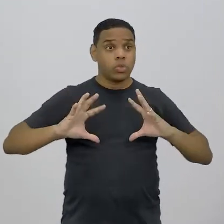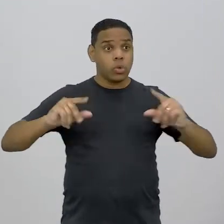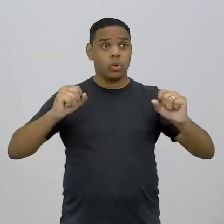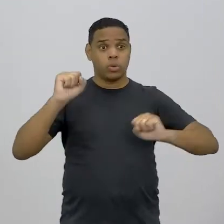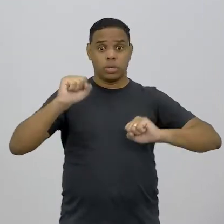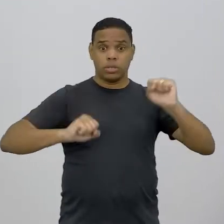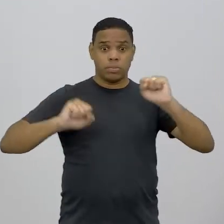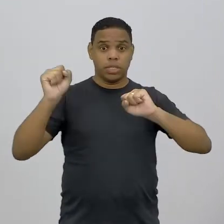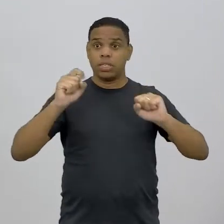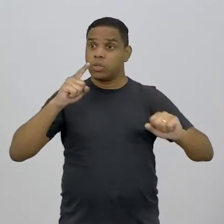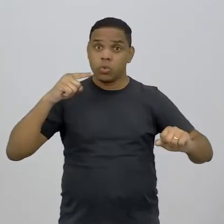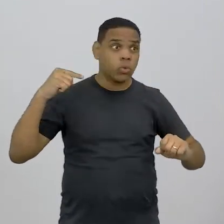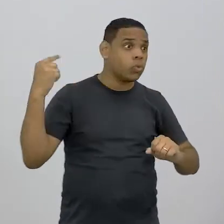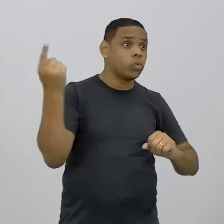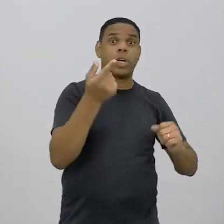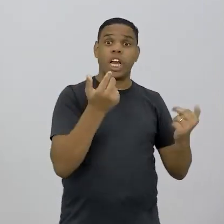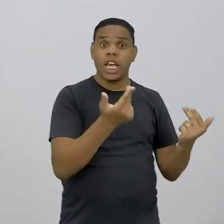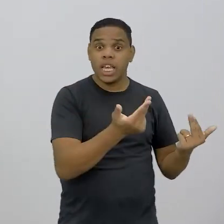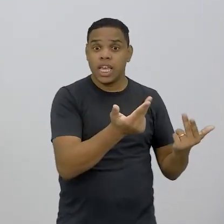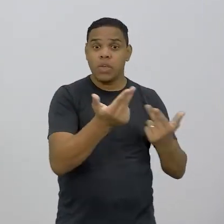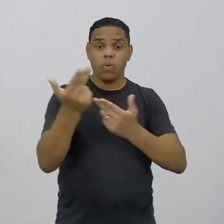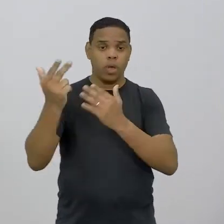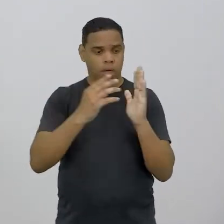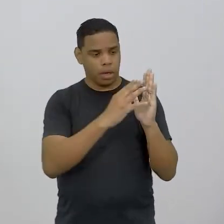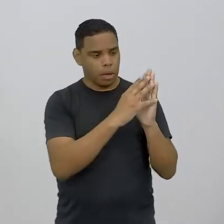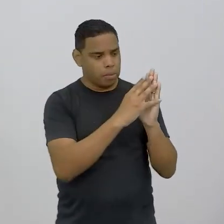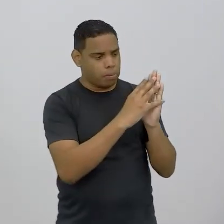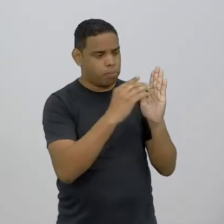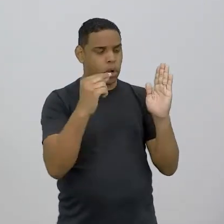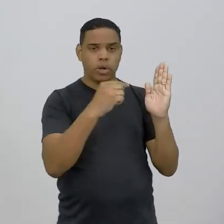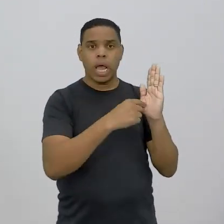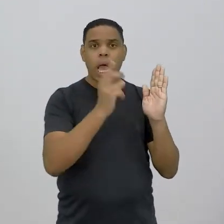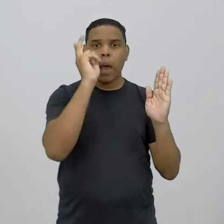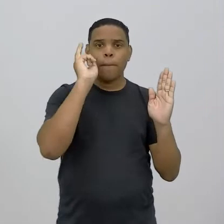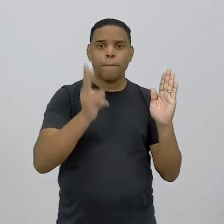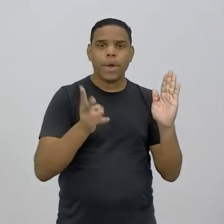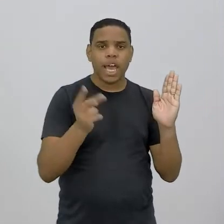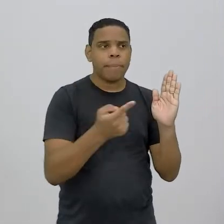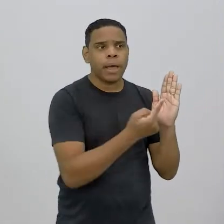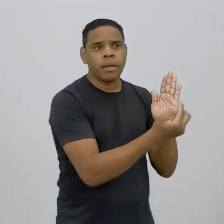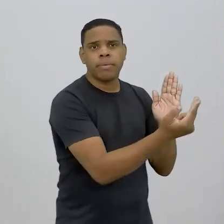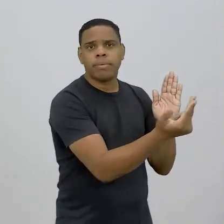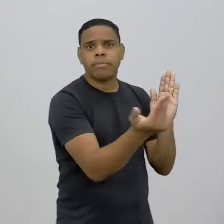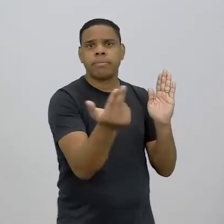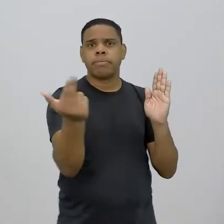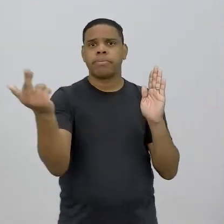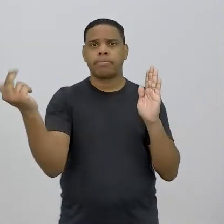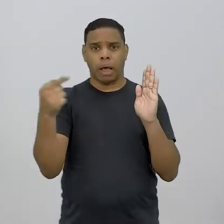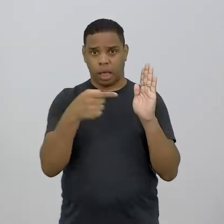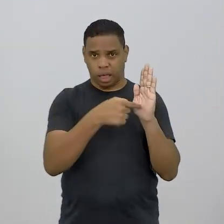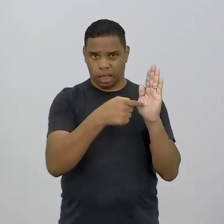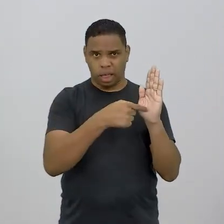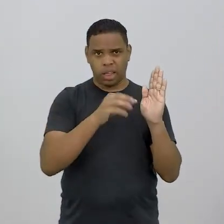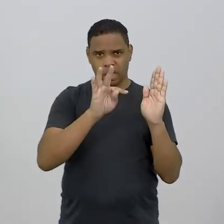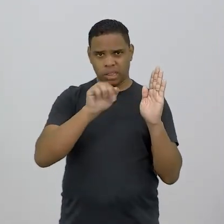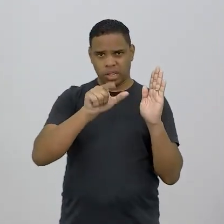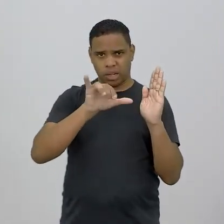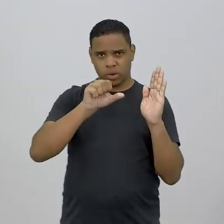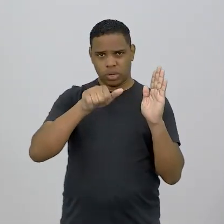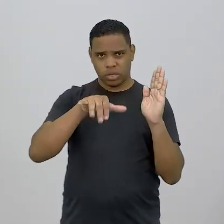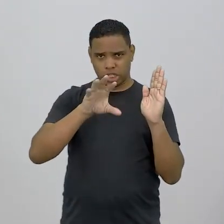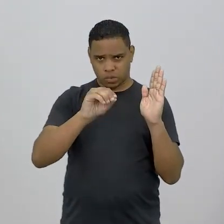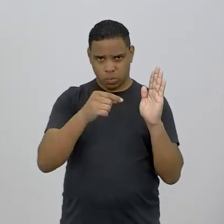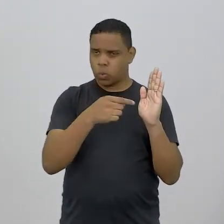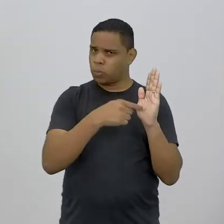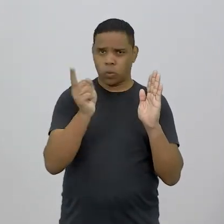fábricas partilhavam desse modelo, dessa concepção de trabalho, nem mesmo com relação